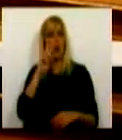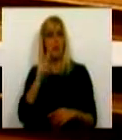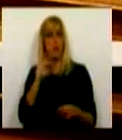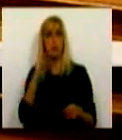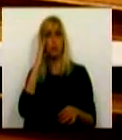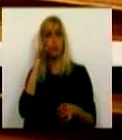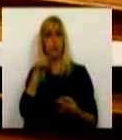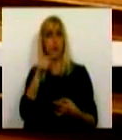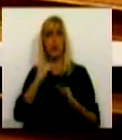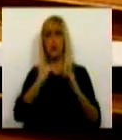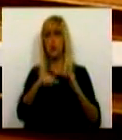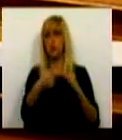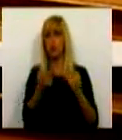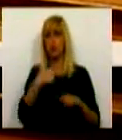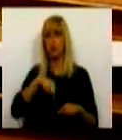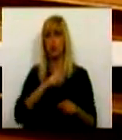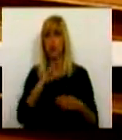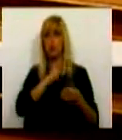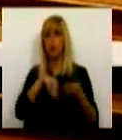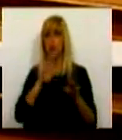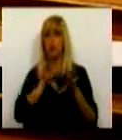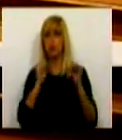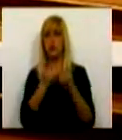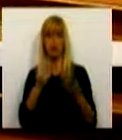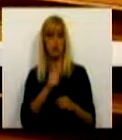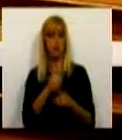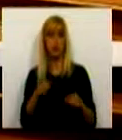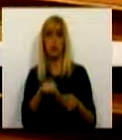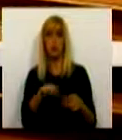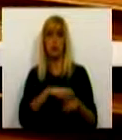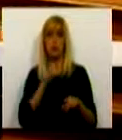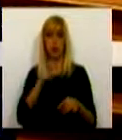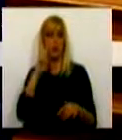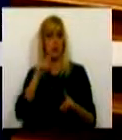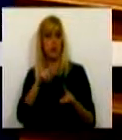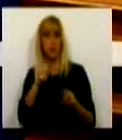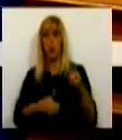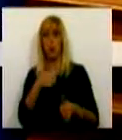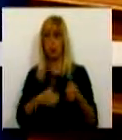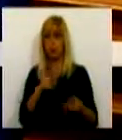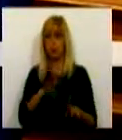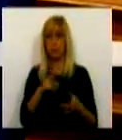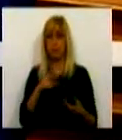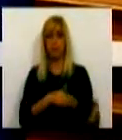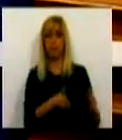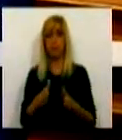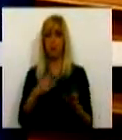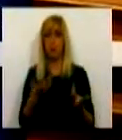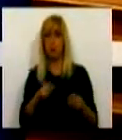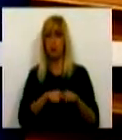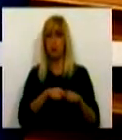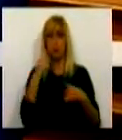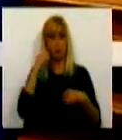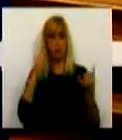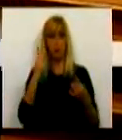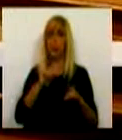previsibilidade e estabilidade no nosso contrato social. Porque é em torno desta visão de competitividade que orientaremos as políticas públicas dos próximos